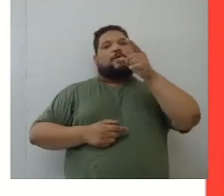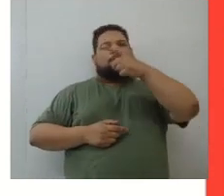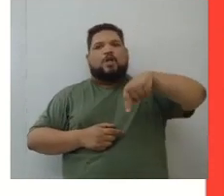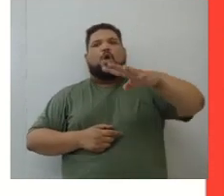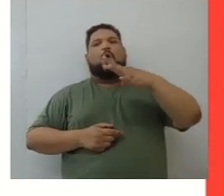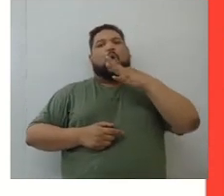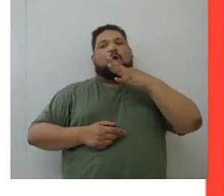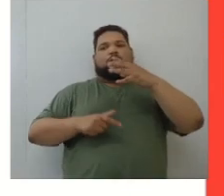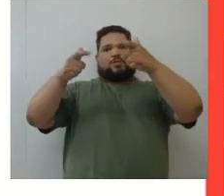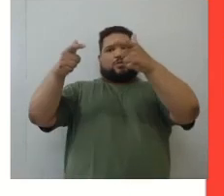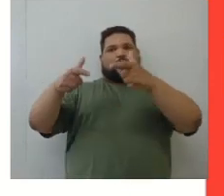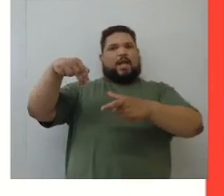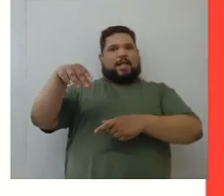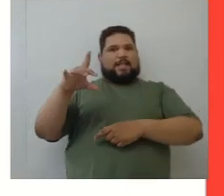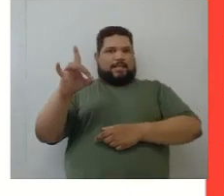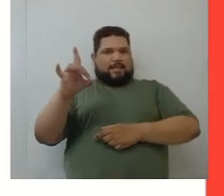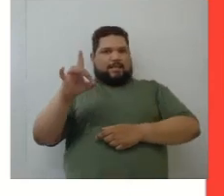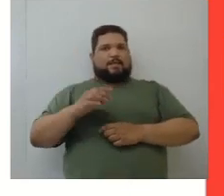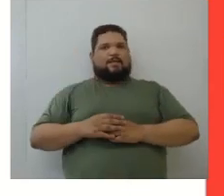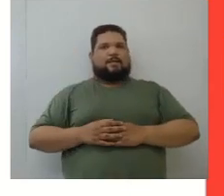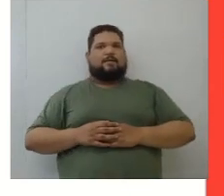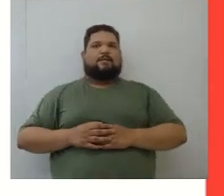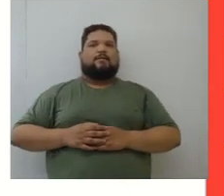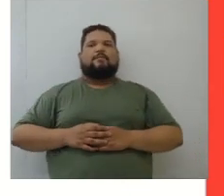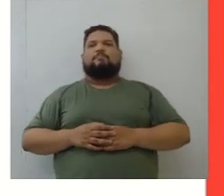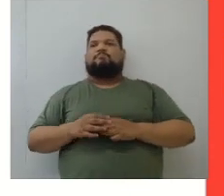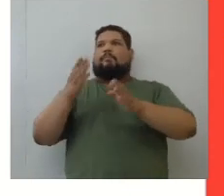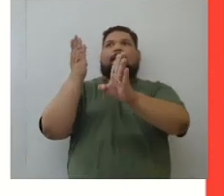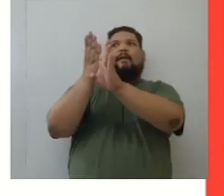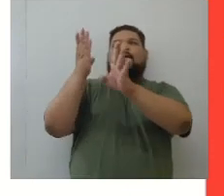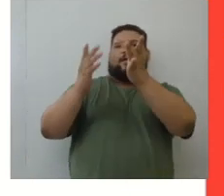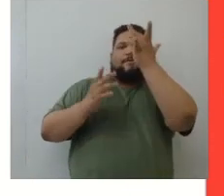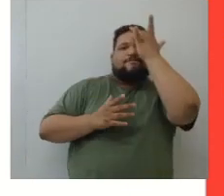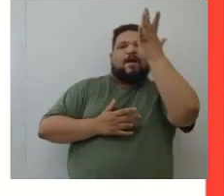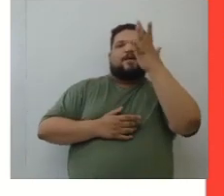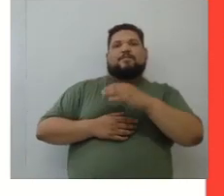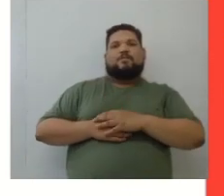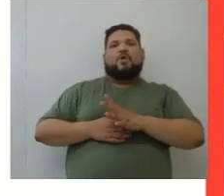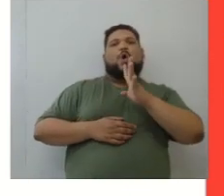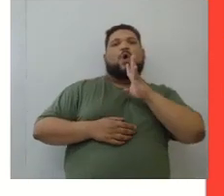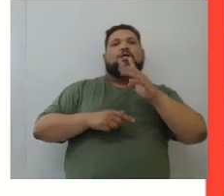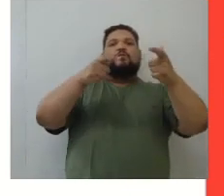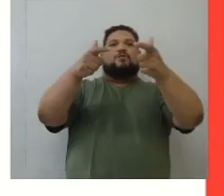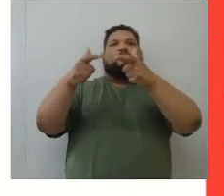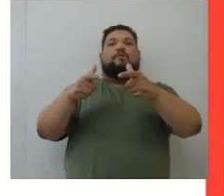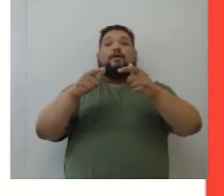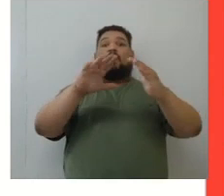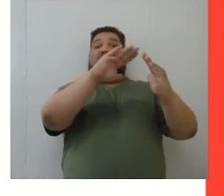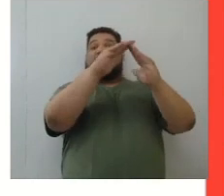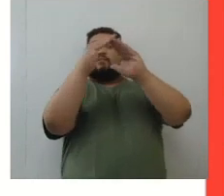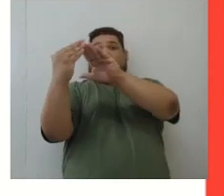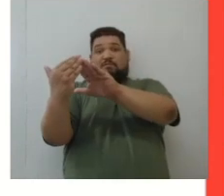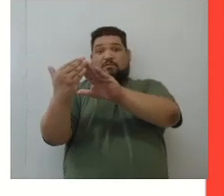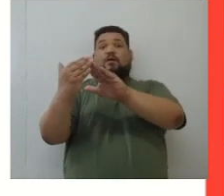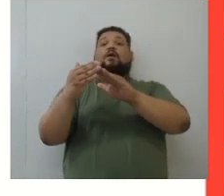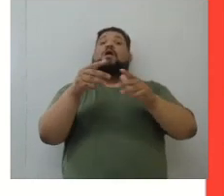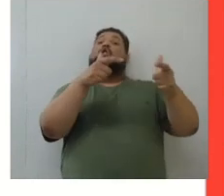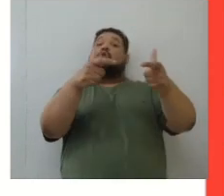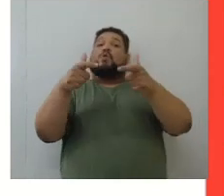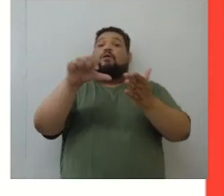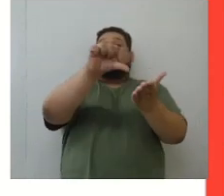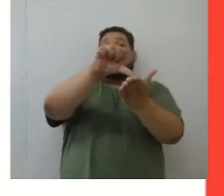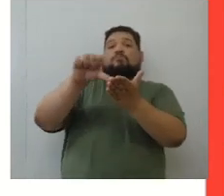região metropolitana do Recife, identifica fácil as áreas de subúrbio, né, e as áreas onde a gente